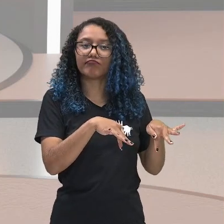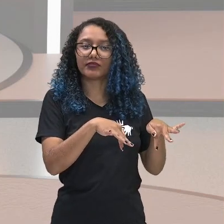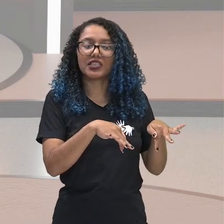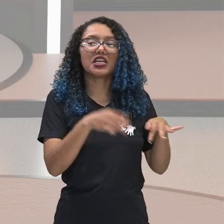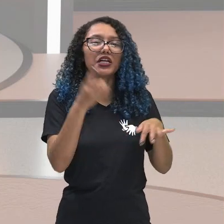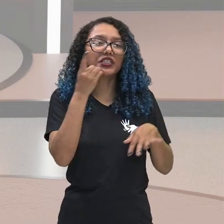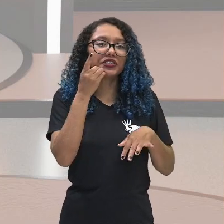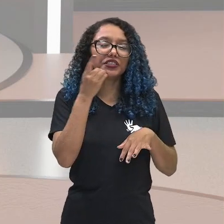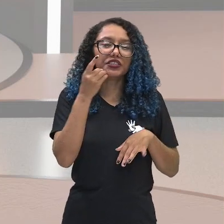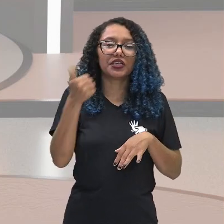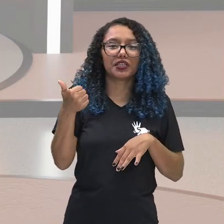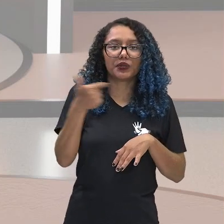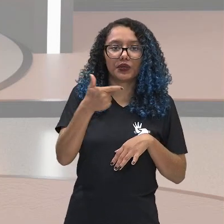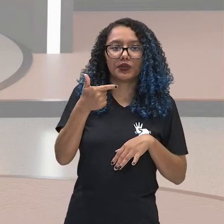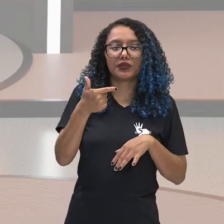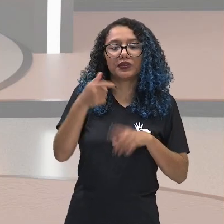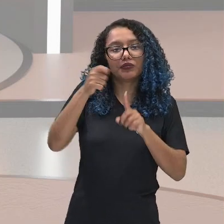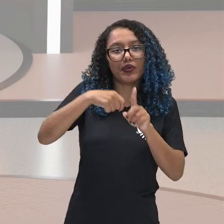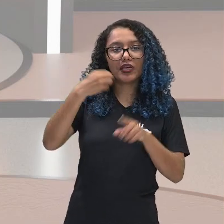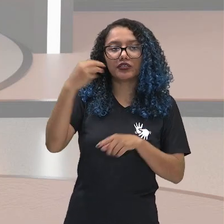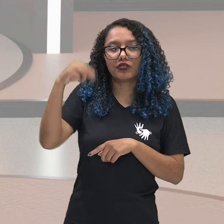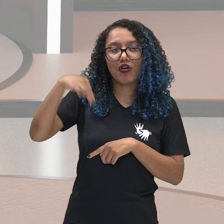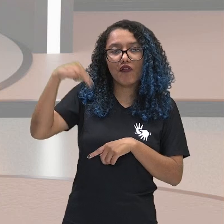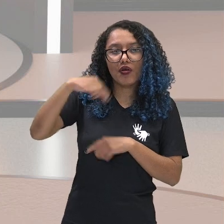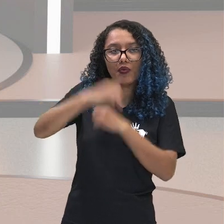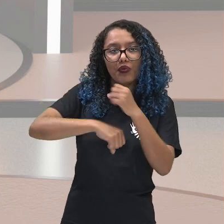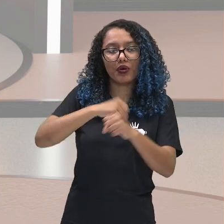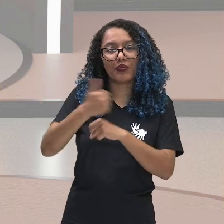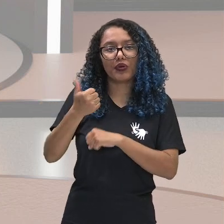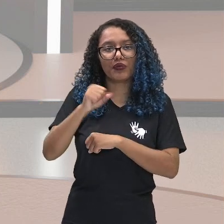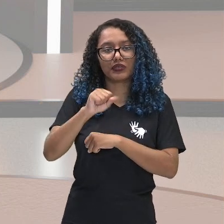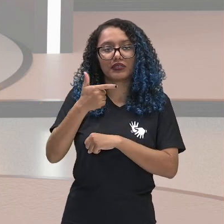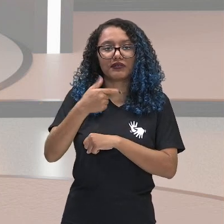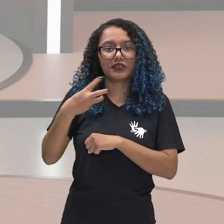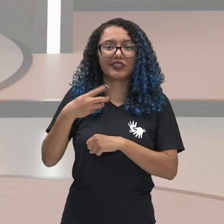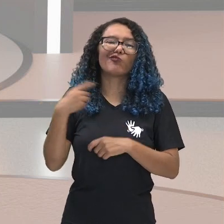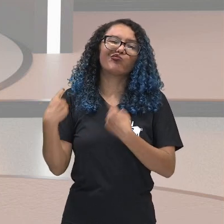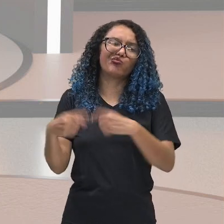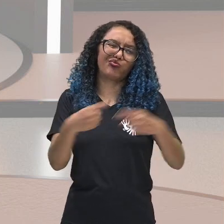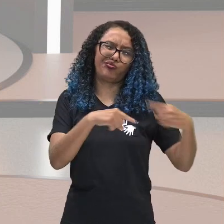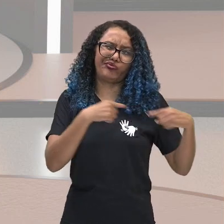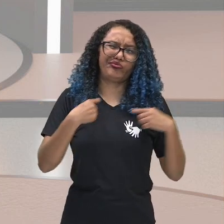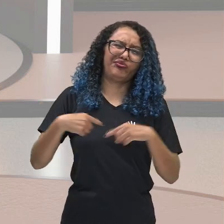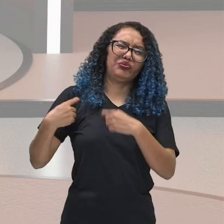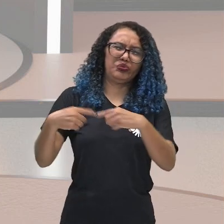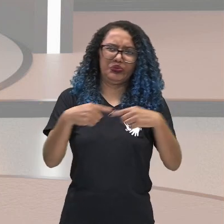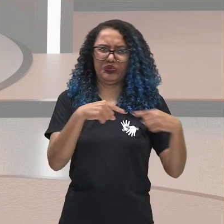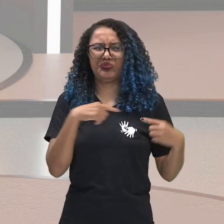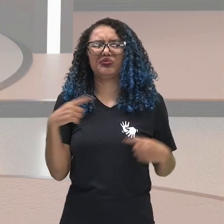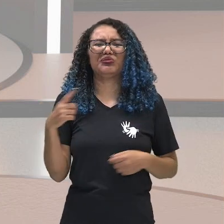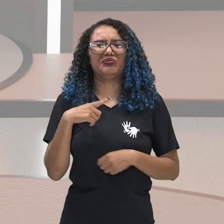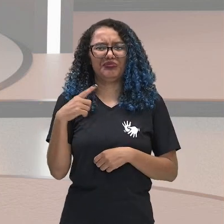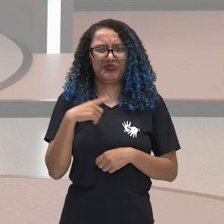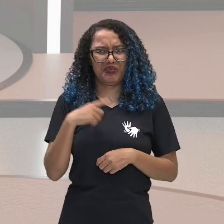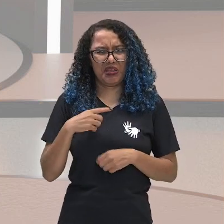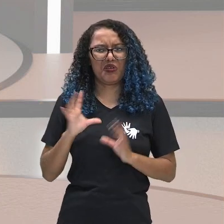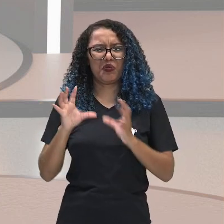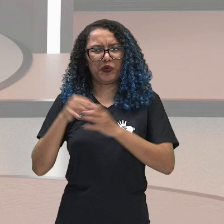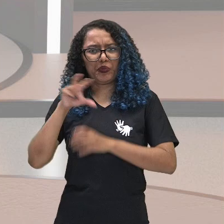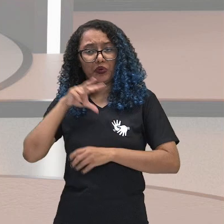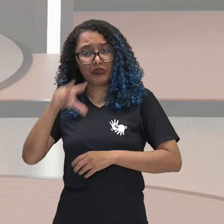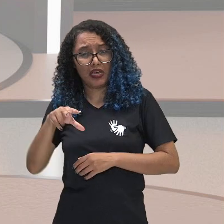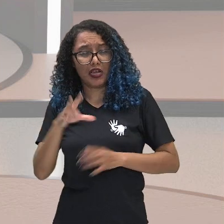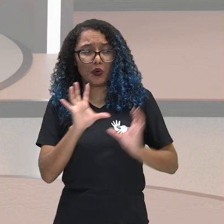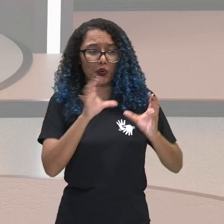novembro de 1823. Houve, então, discussão, né, muito acalorada aí entre